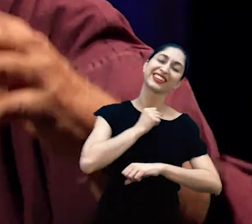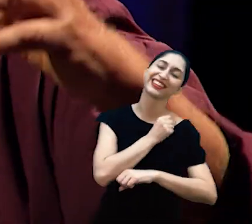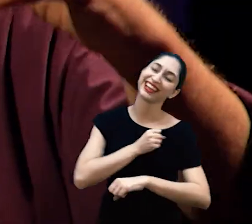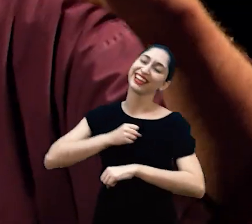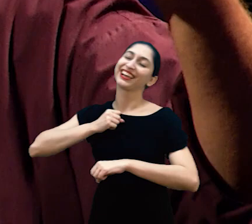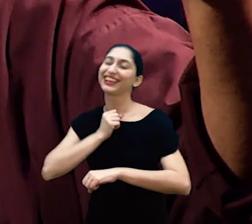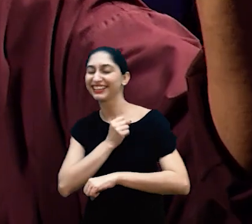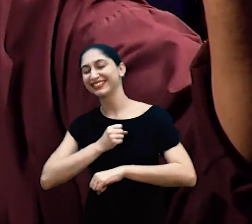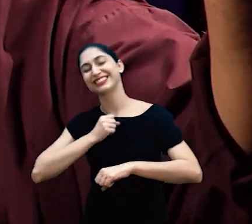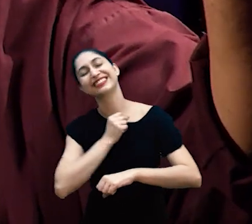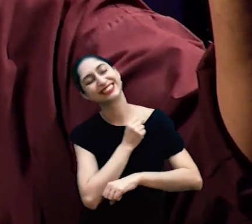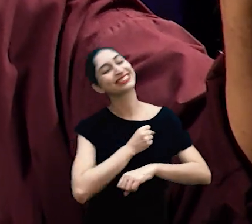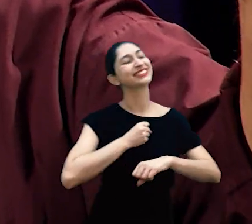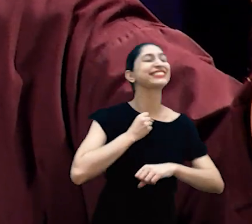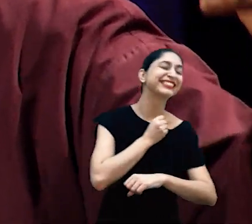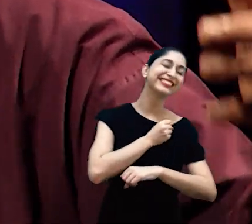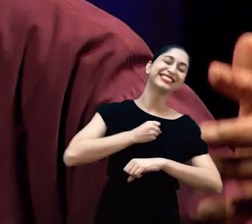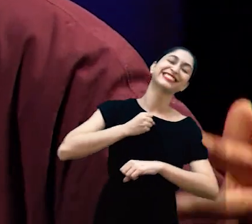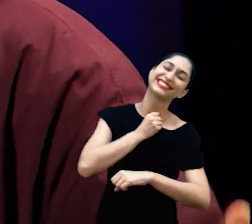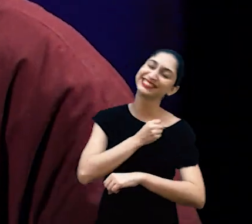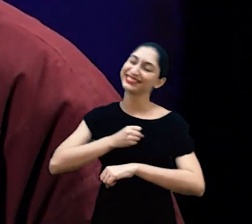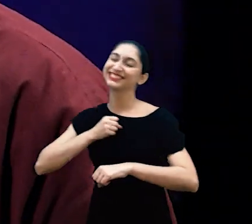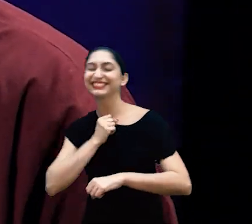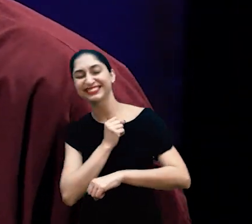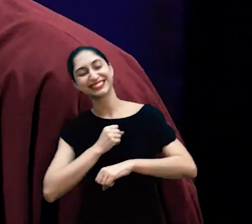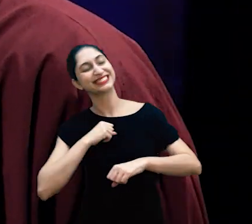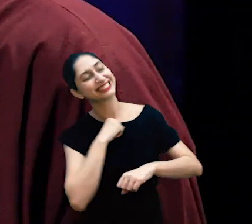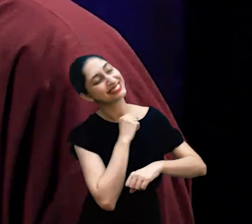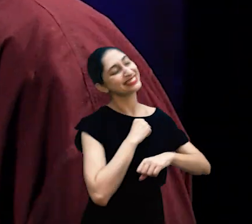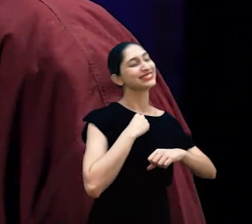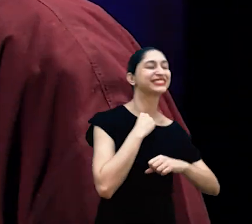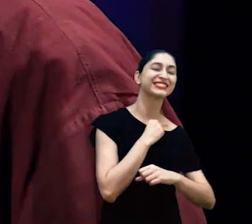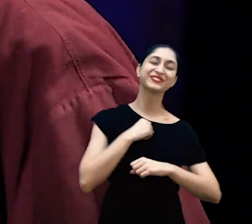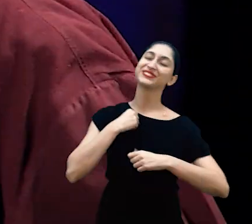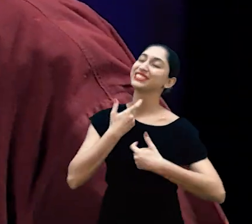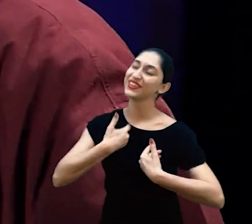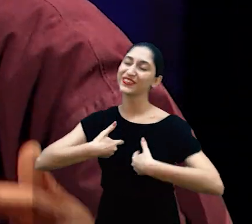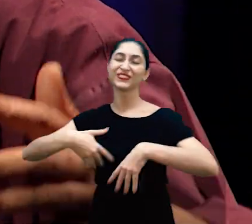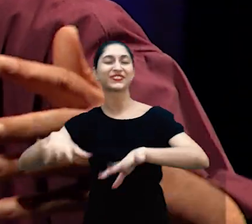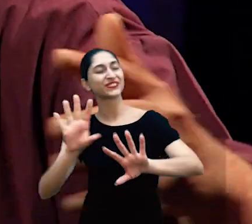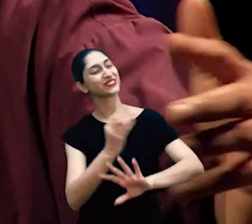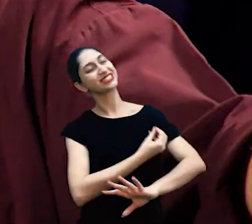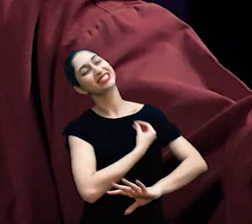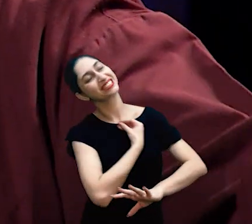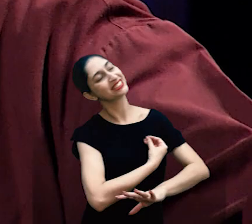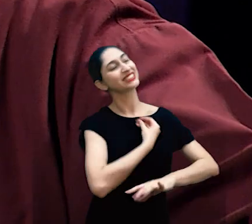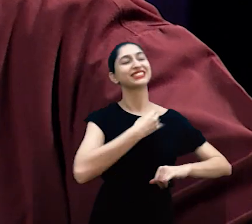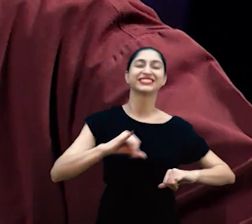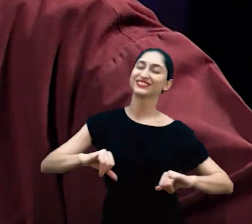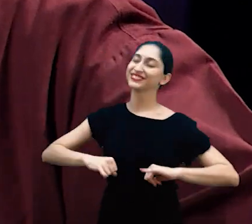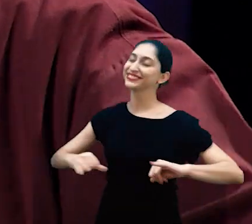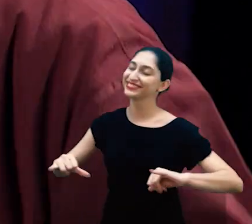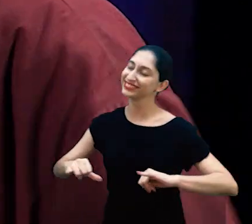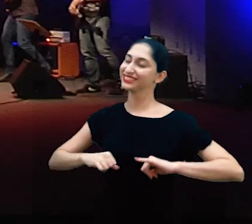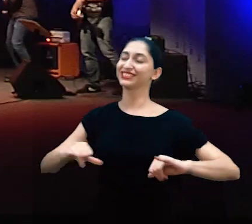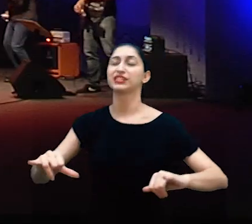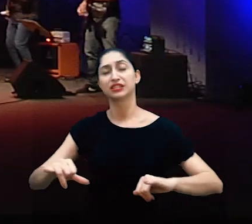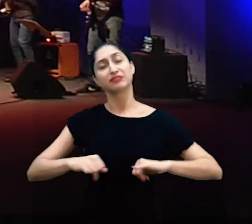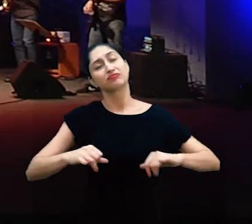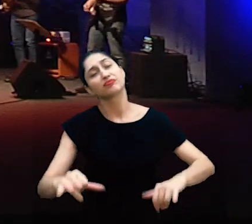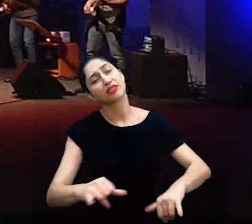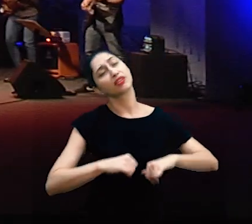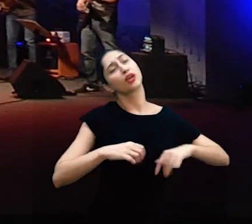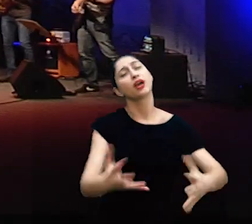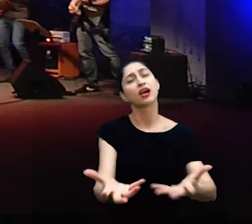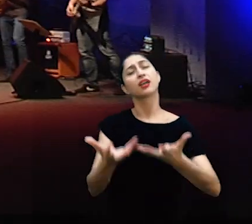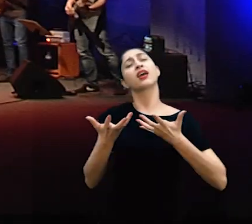Saudade, então, se assim é ruim, eu tiro isso por mim, que vivo doido a sofrer.